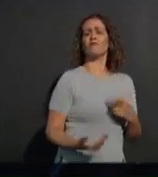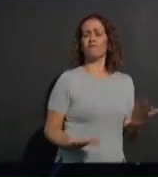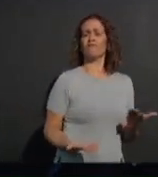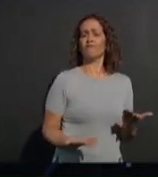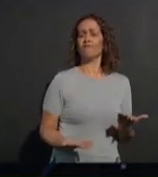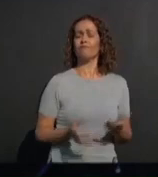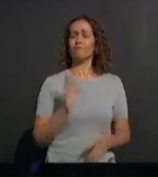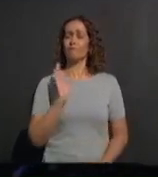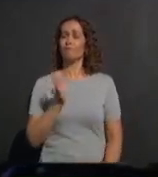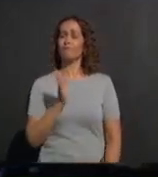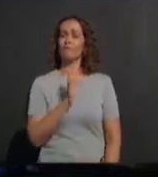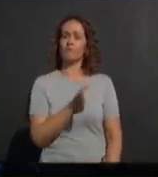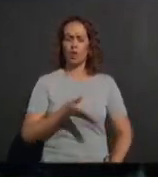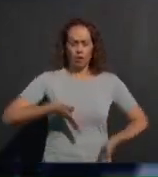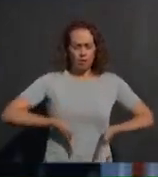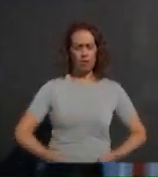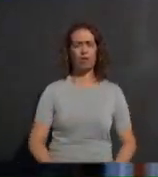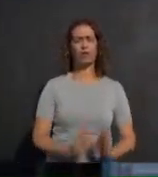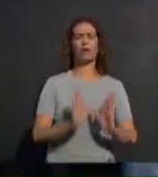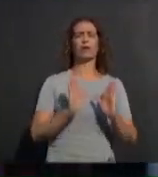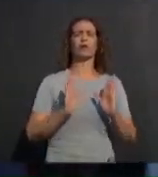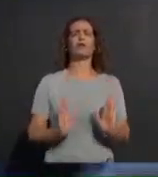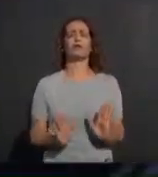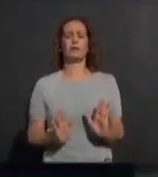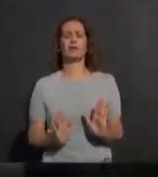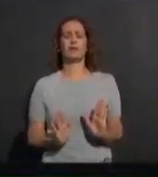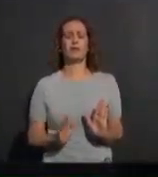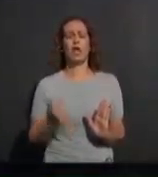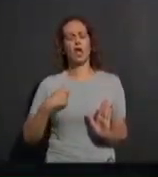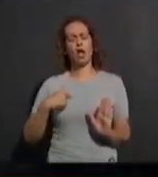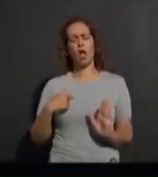saiu da barriga da sua mãe falando: chupa aí todo mundo.